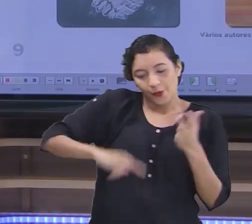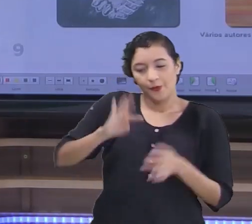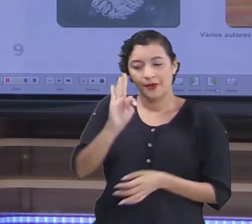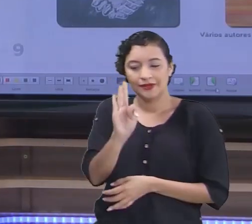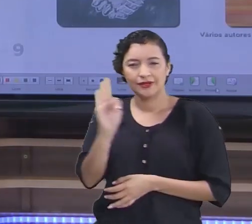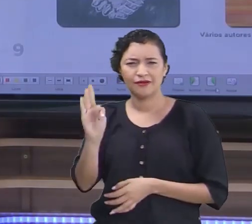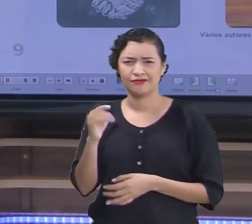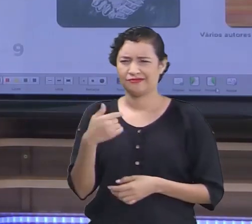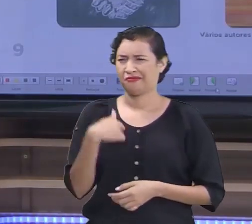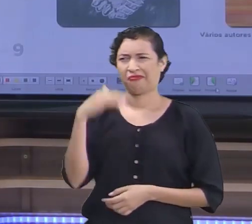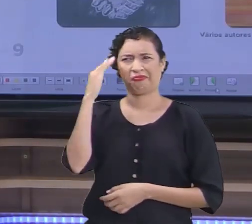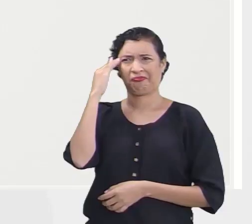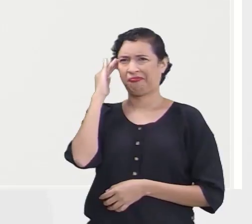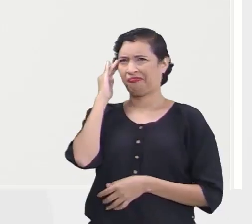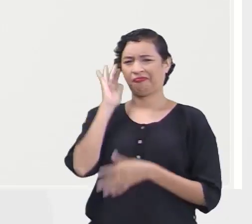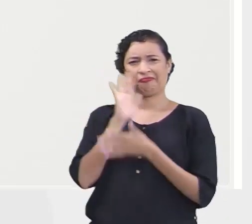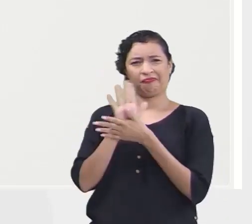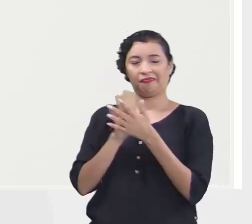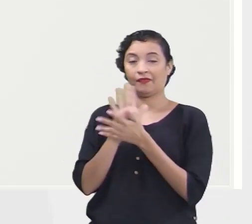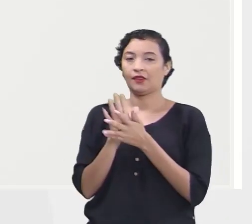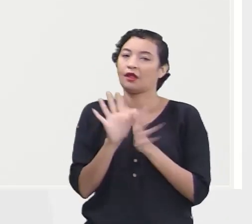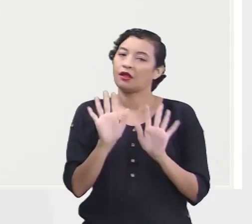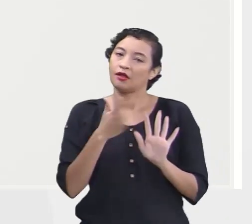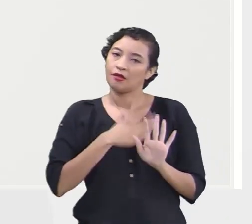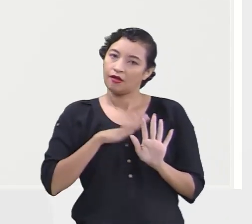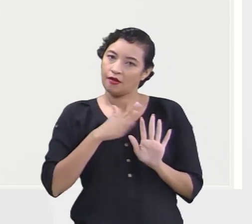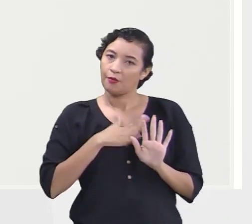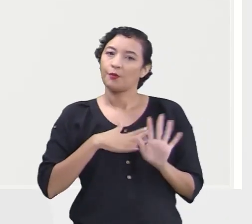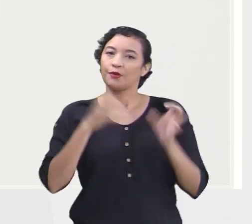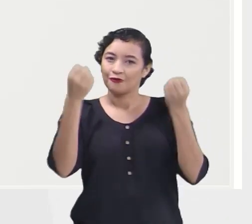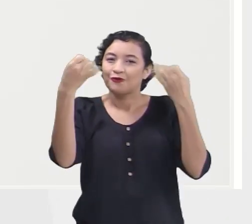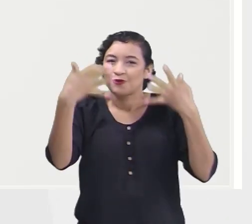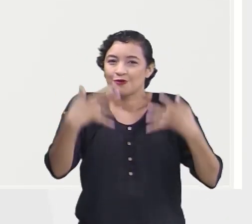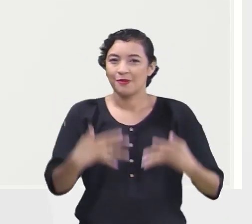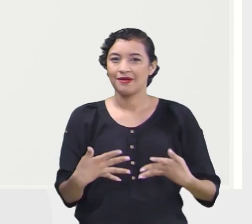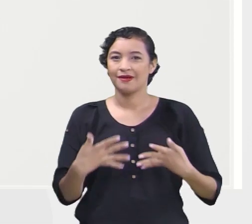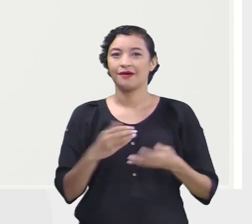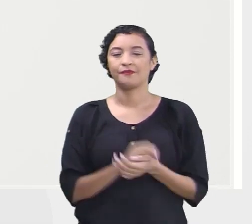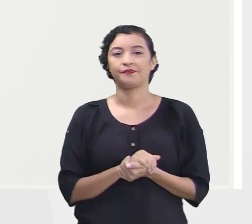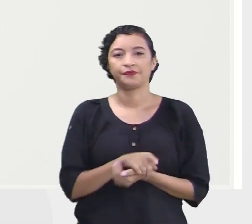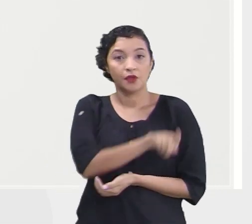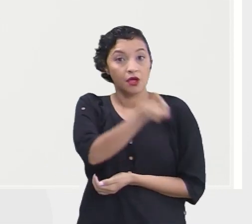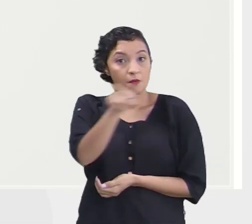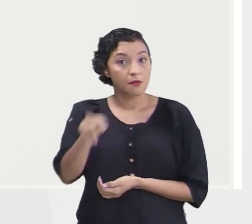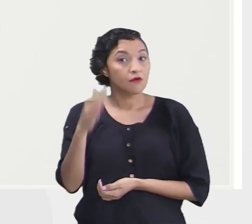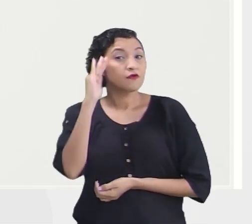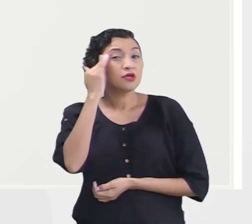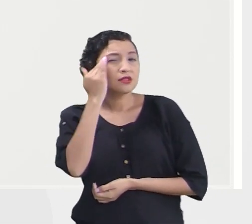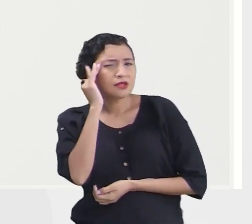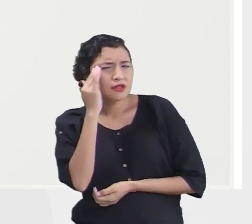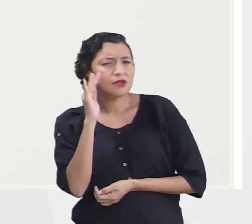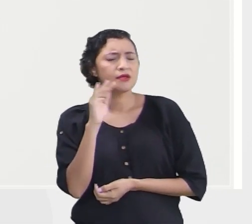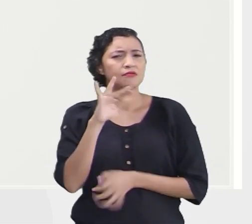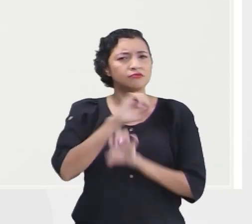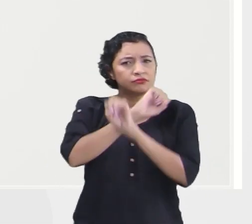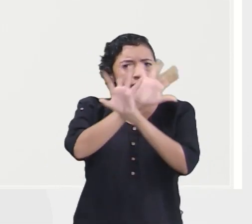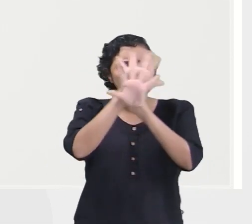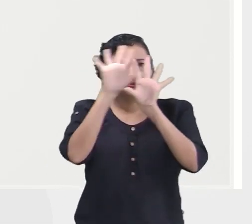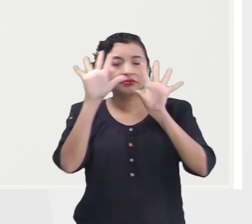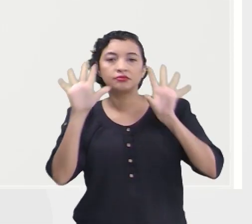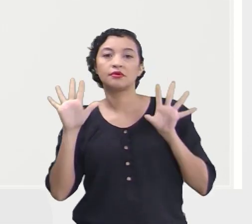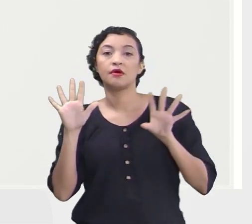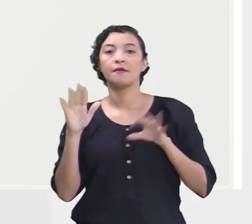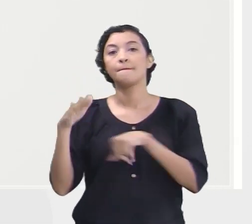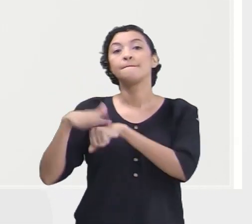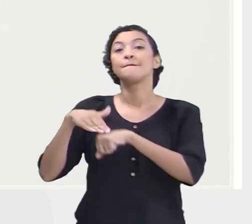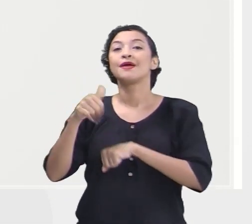nada. Então, volta para a tela novamente que eu vou explicar melhor. Para vocês entenderem melhor esse assunto, nada melhor do que